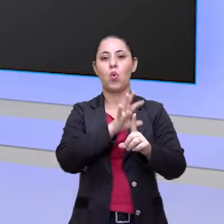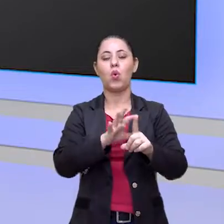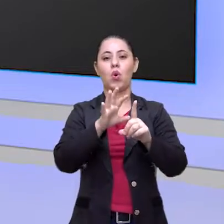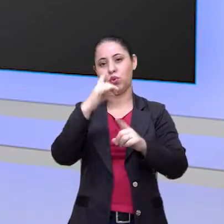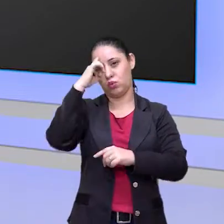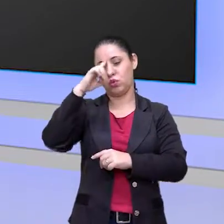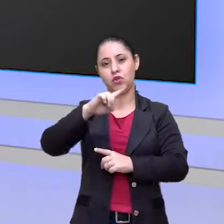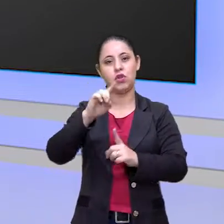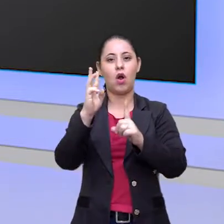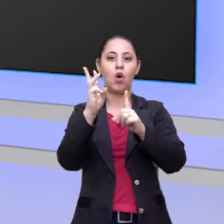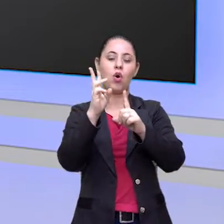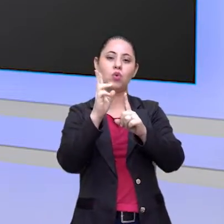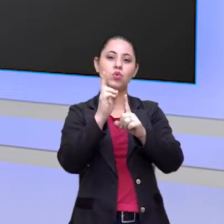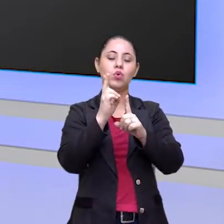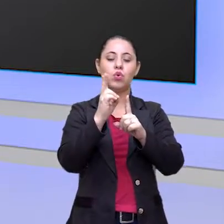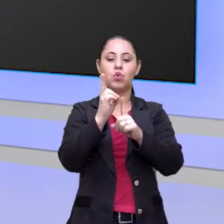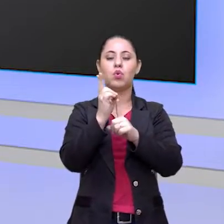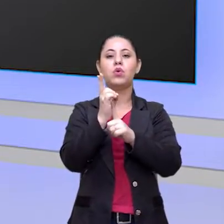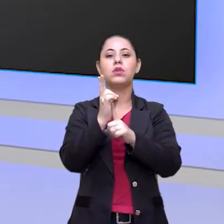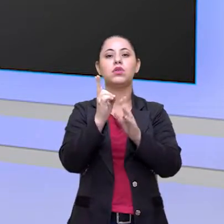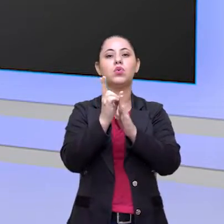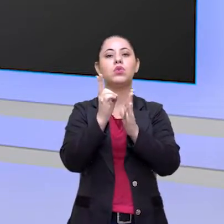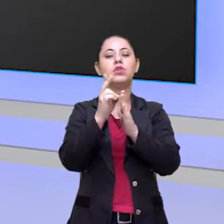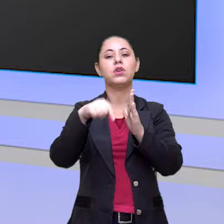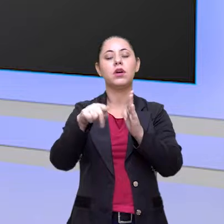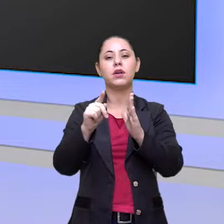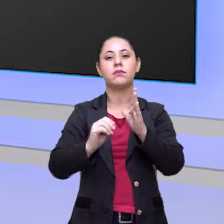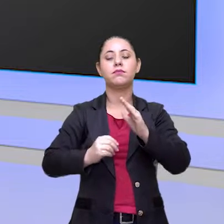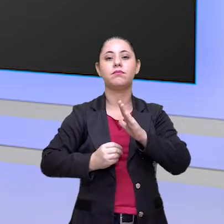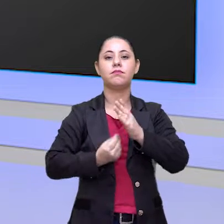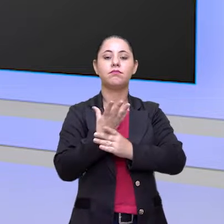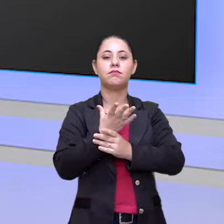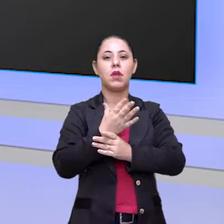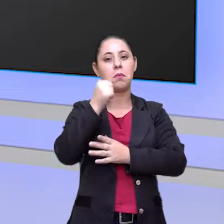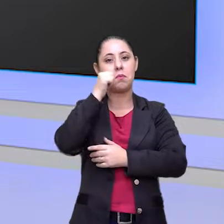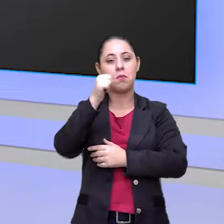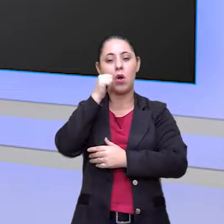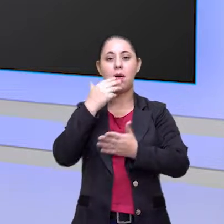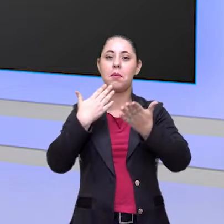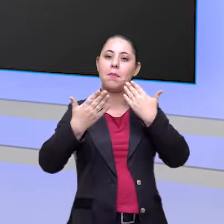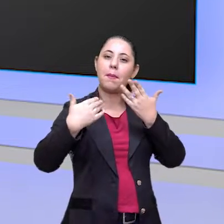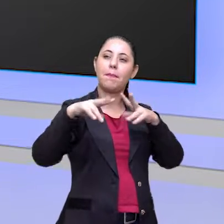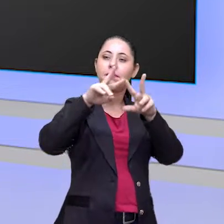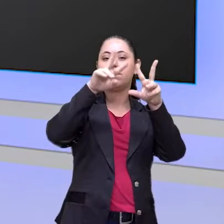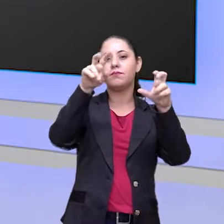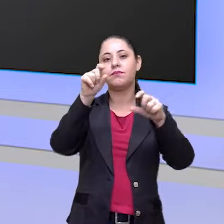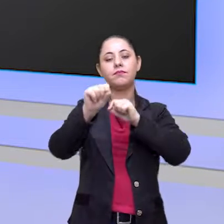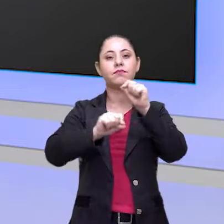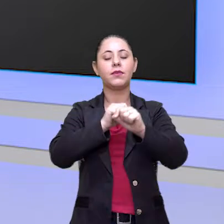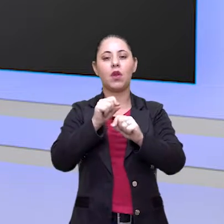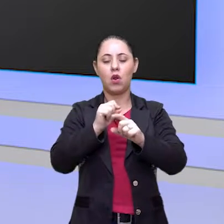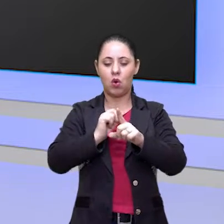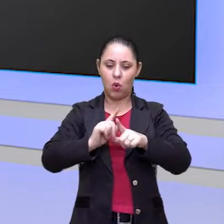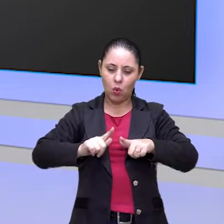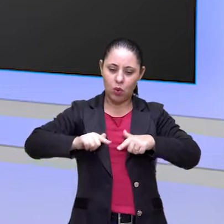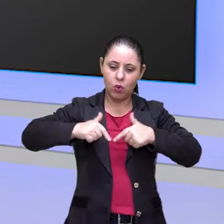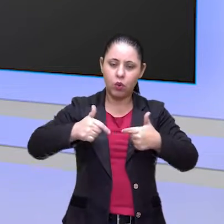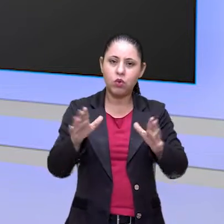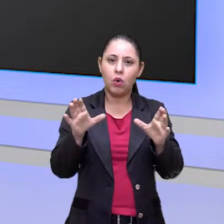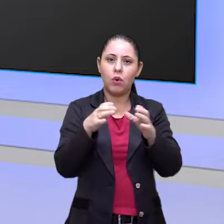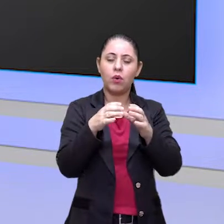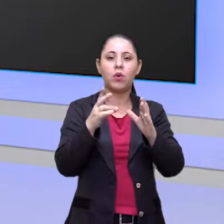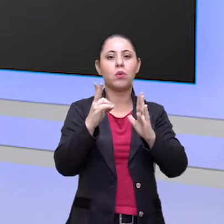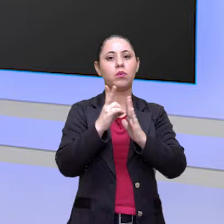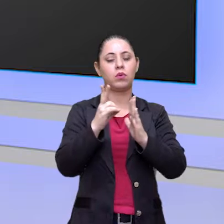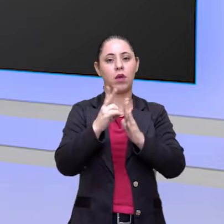Em alusão ao Dia do Índio, estreia aqui na TV Alemes a nova edição do Mulheres em Debate, que trata da luta